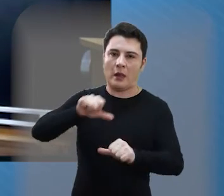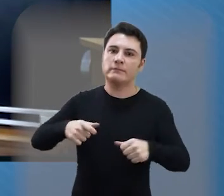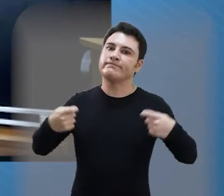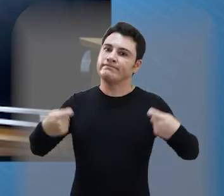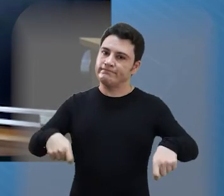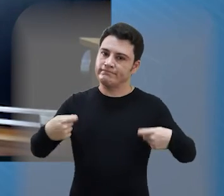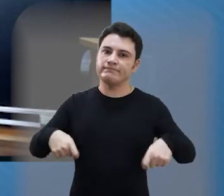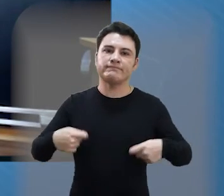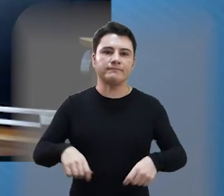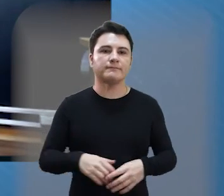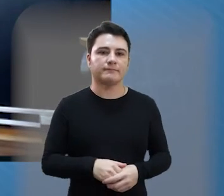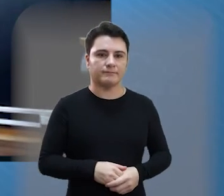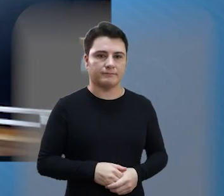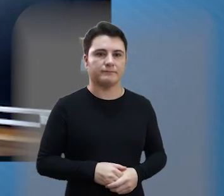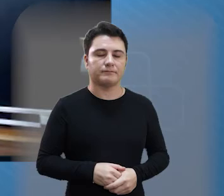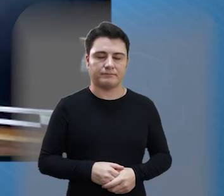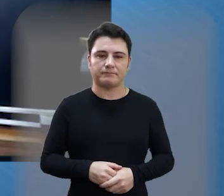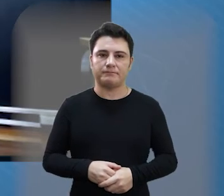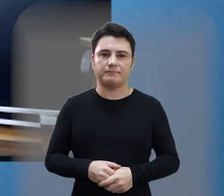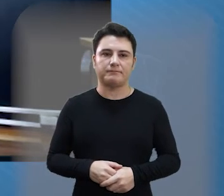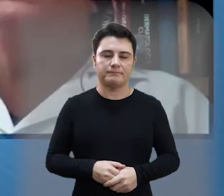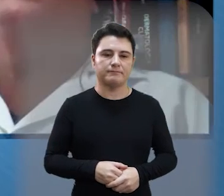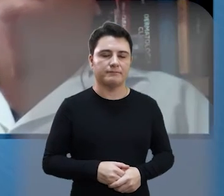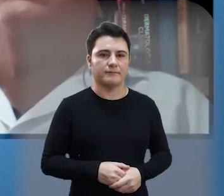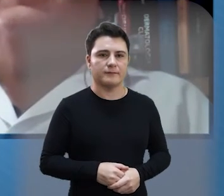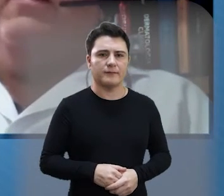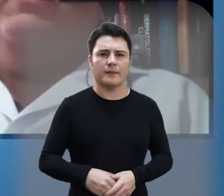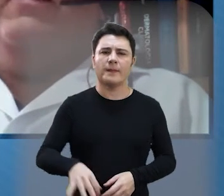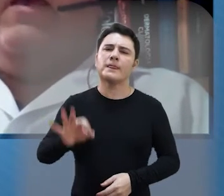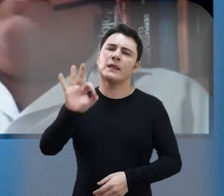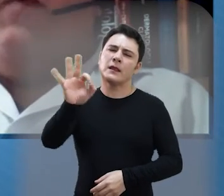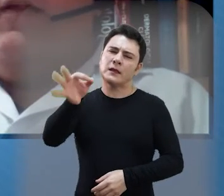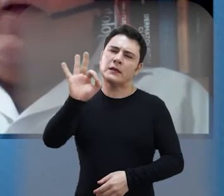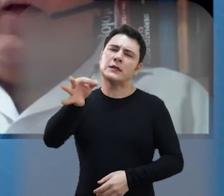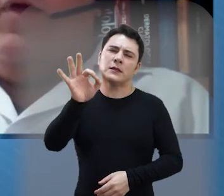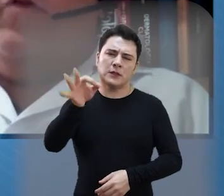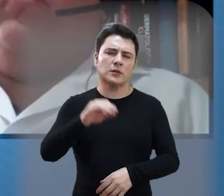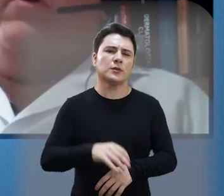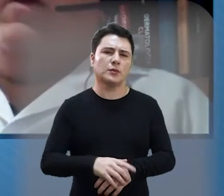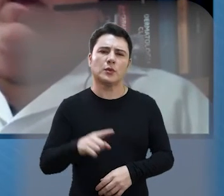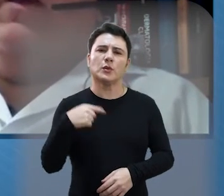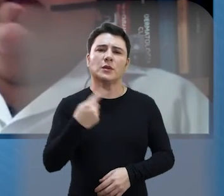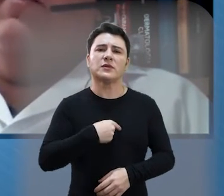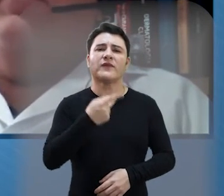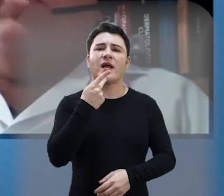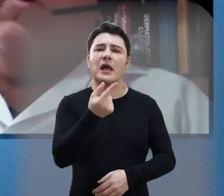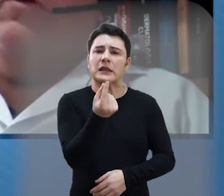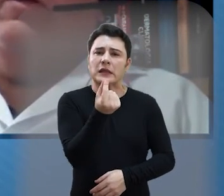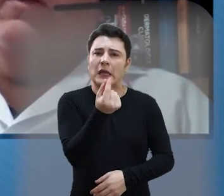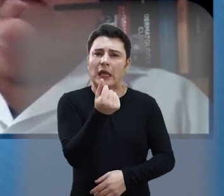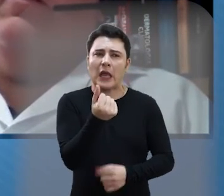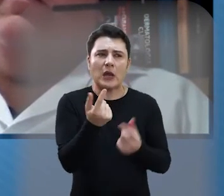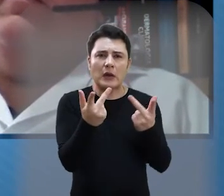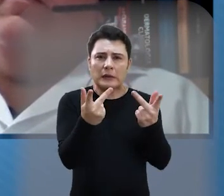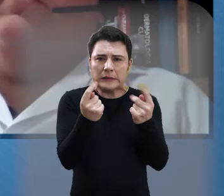para a recuperação da saúde vão ser muito mais altos, né, doutor Sérgio? Exatamente. Veja,